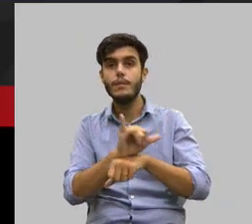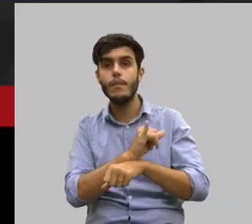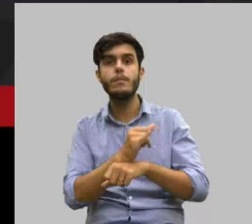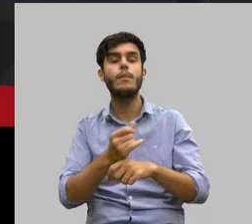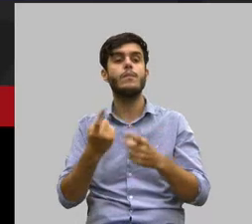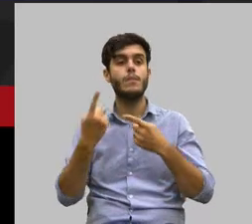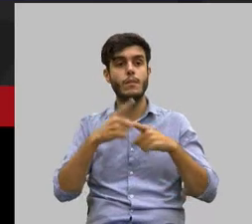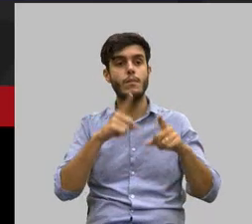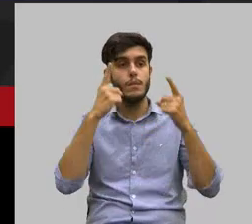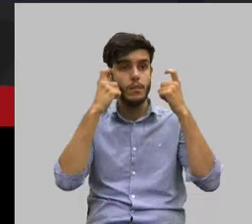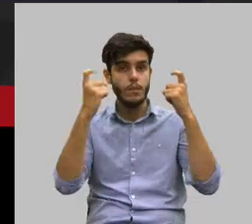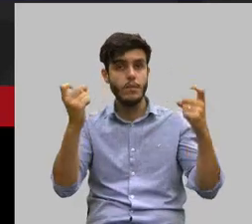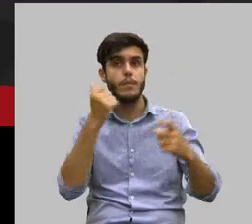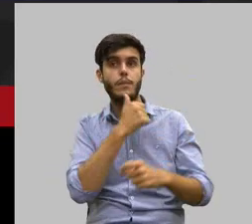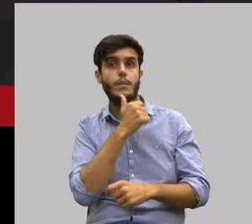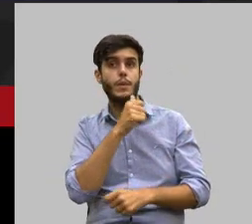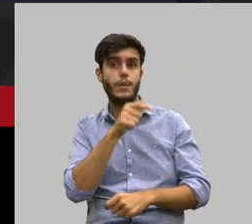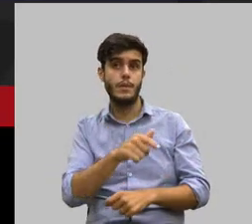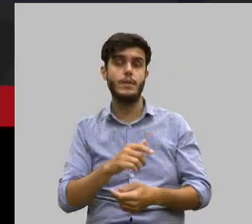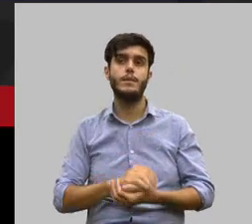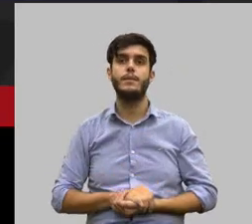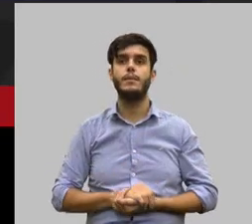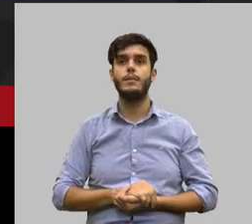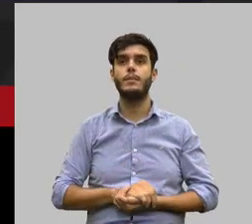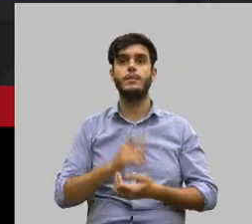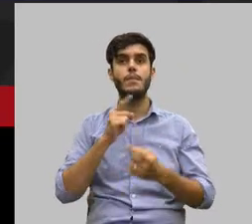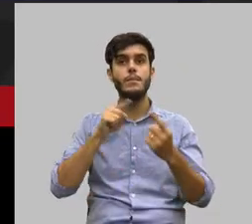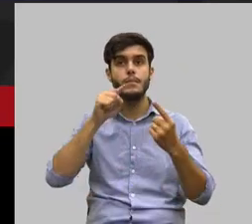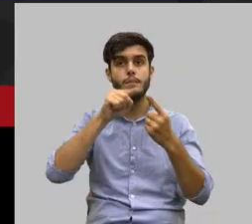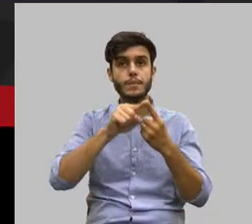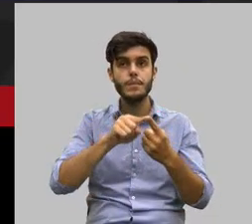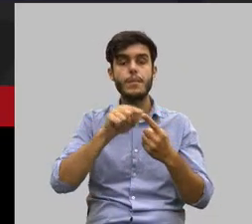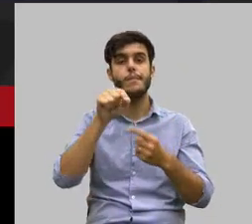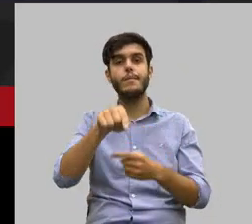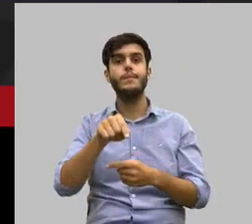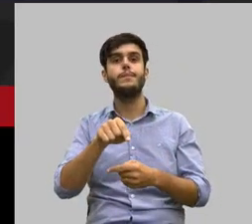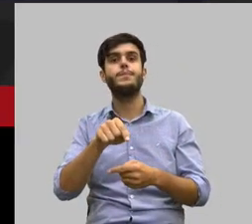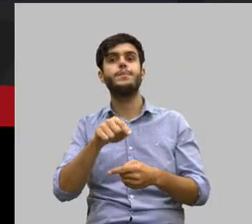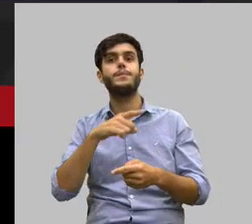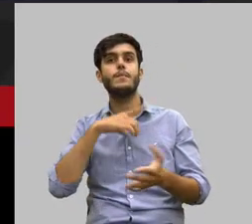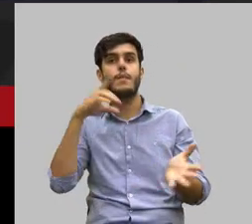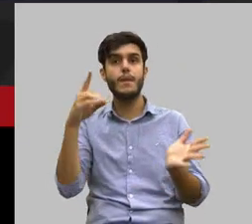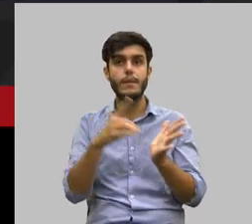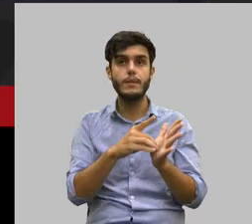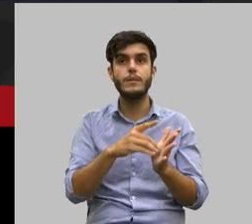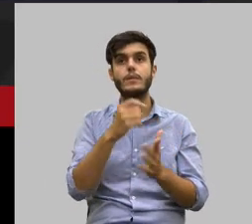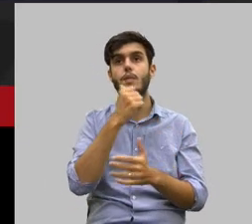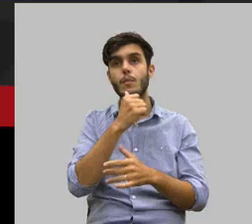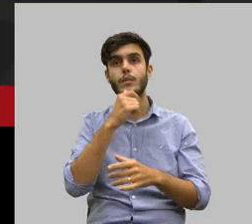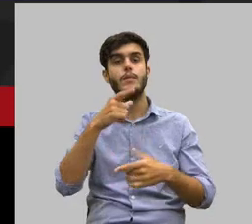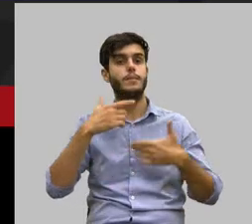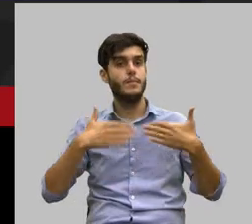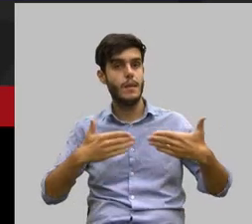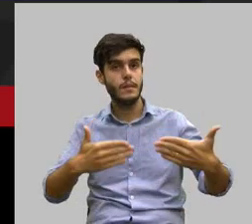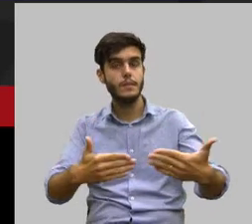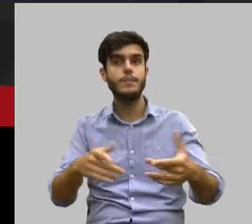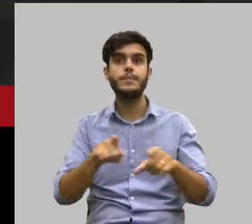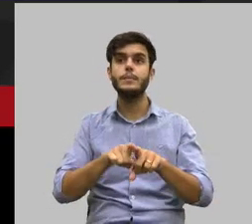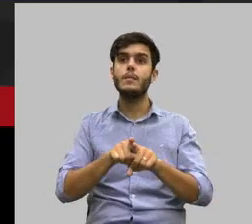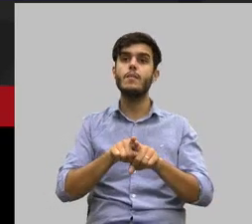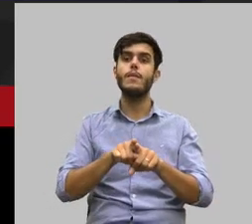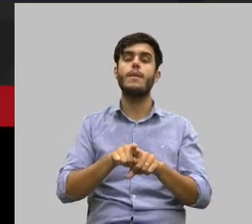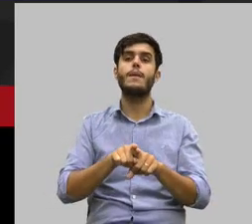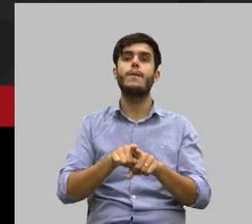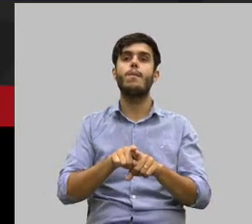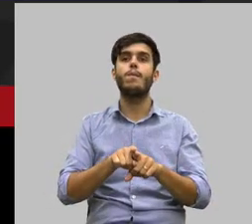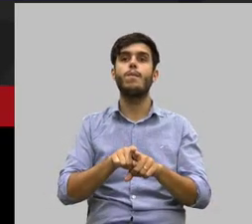Combate à violência contra a mulher e nosso objetivo tal qual foi a proposição eh das senhoras parlamentares é que tenhamos